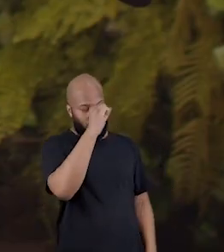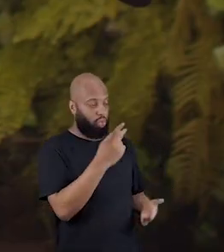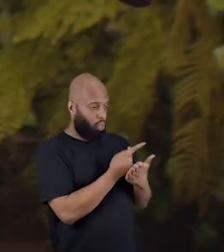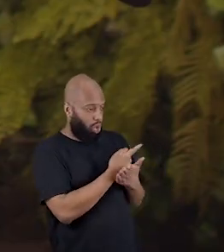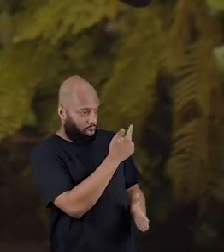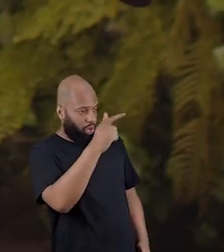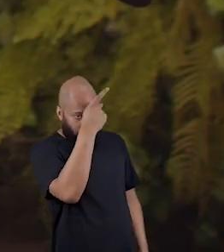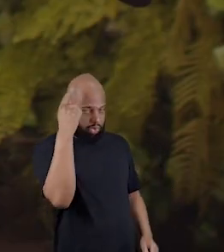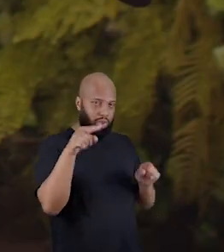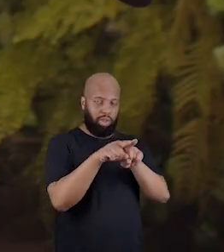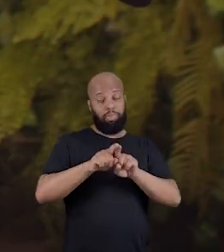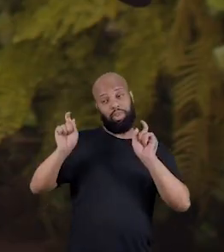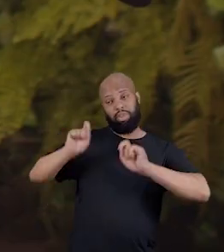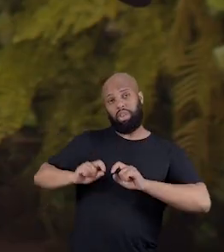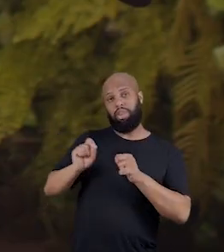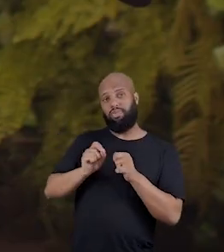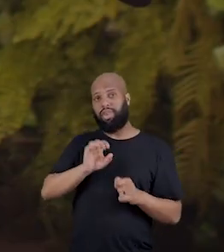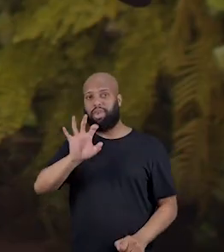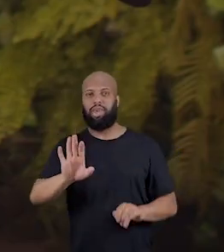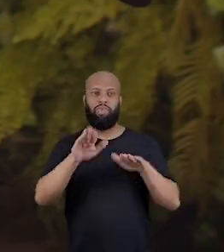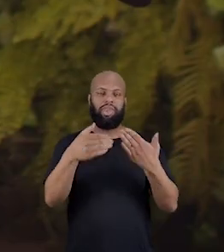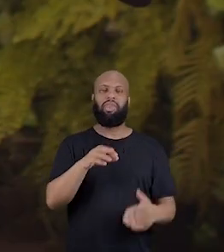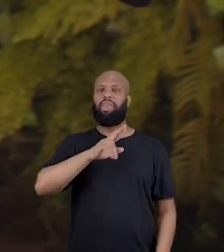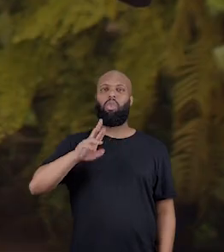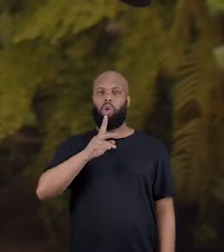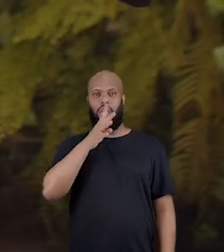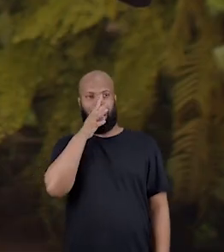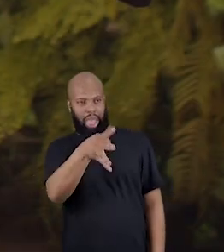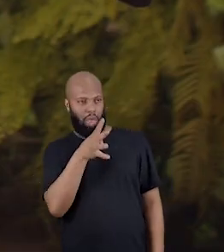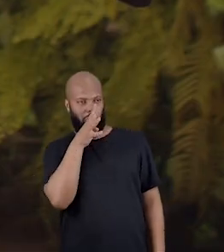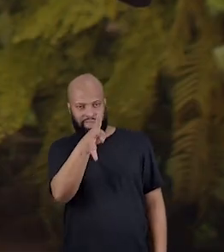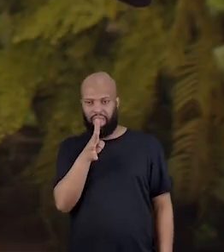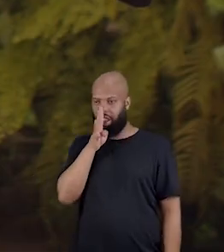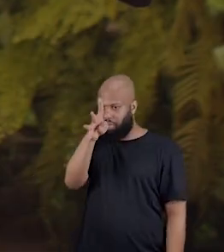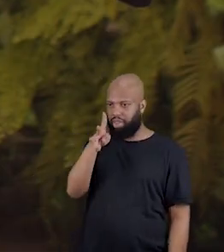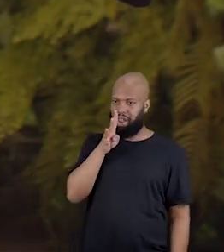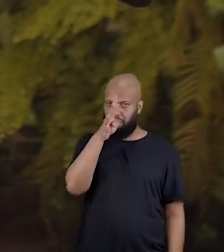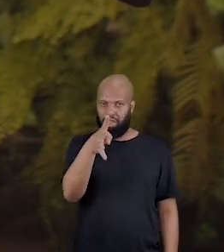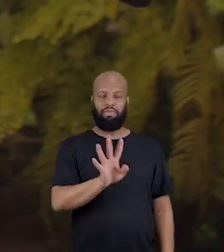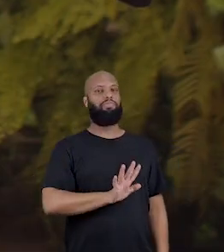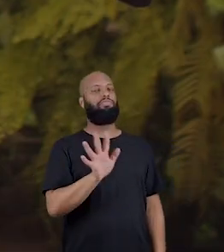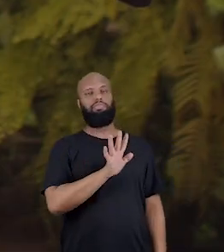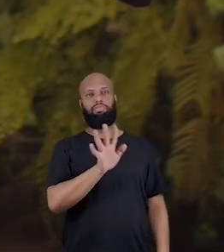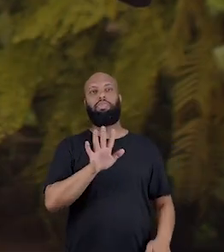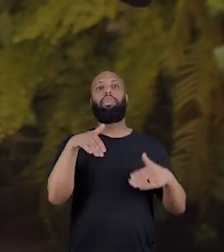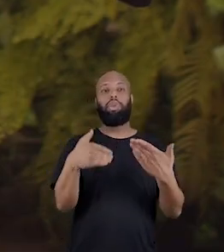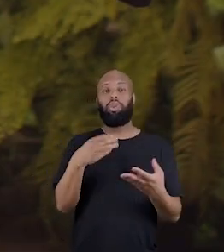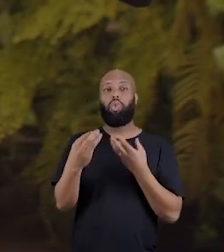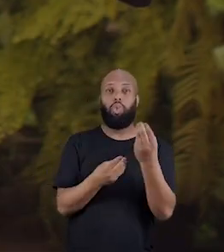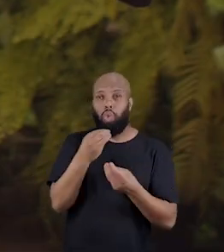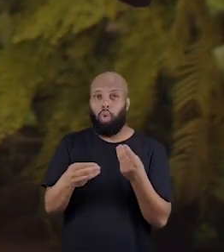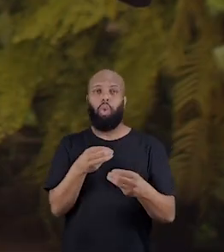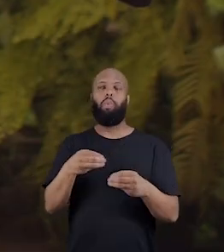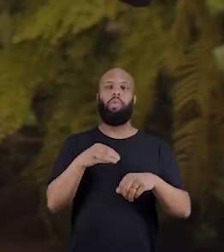erro do outro também. E dá para fazer isso de uma forma que, sem ser ficar acusando, sem ser ficar, né, apontando o dedo. Então, como que a gente